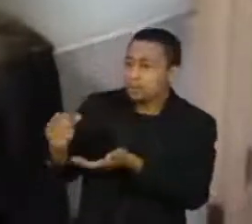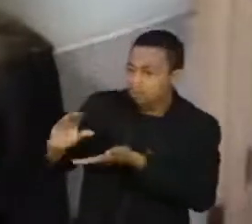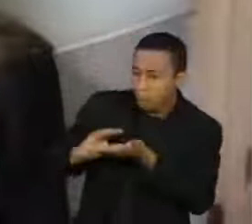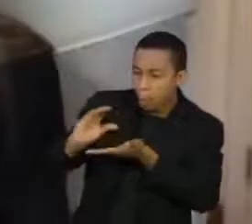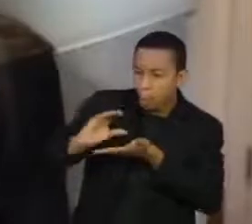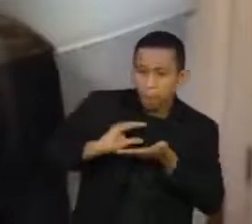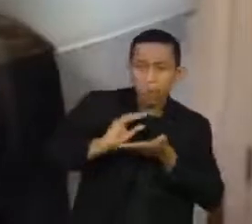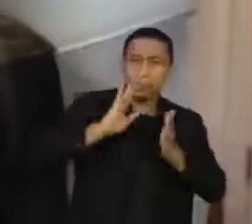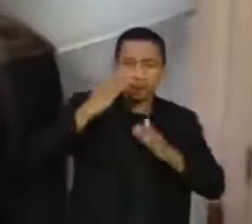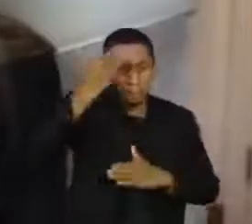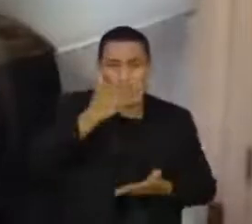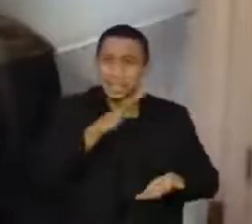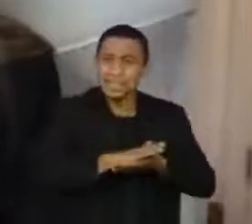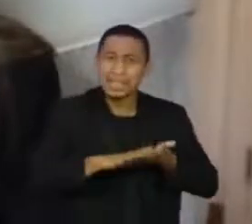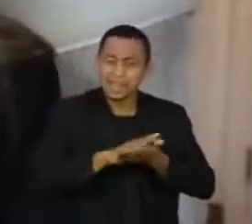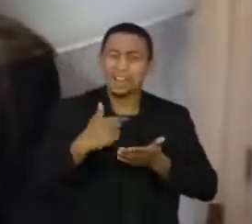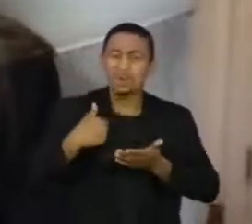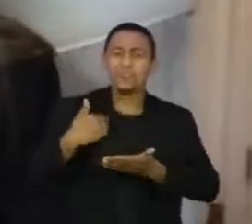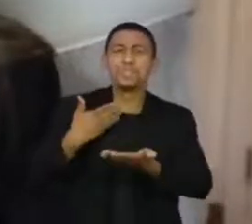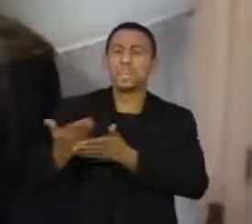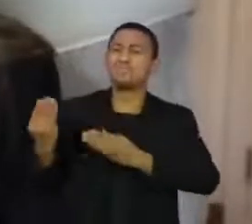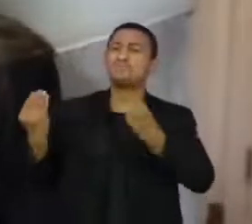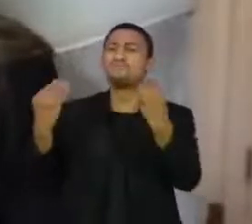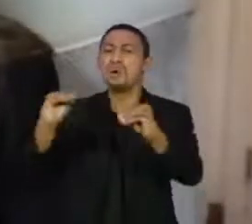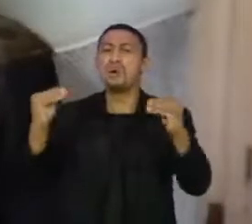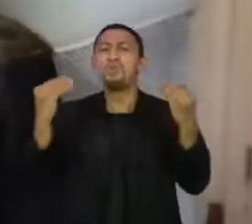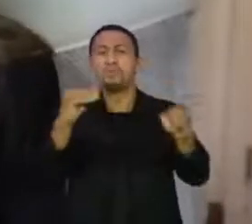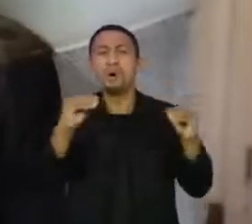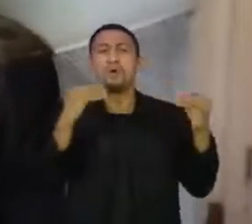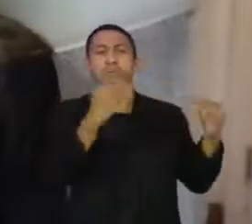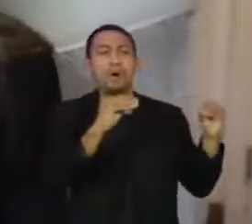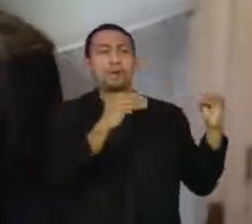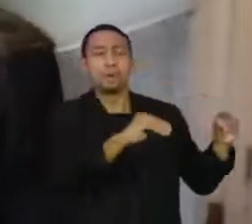que eu comecei a publicar essas matérias, começou